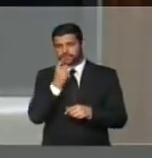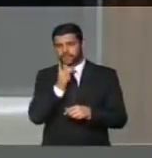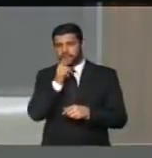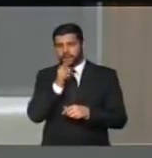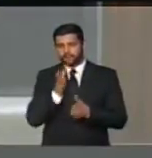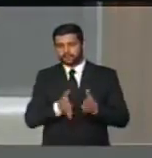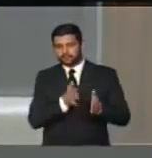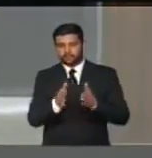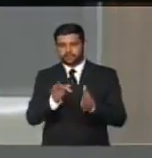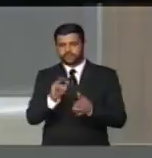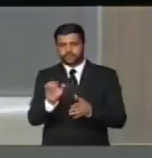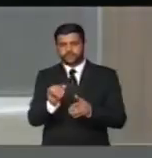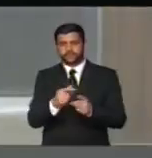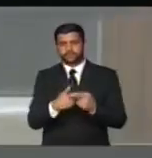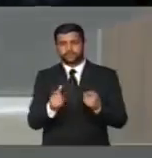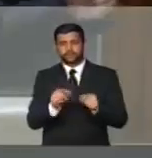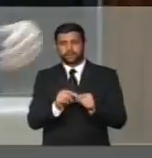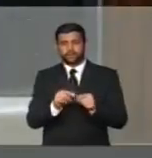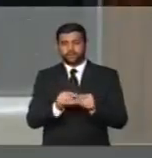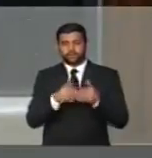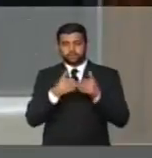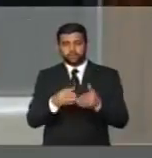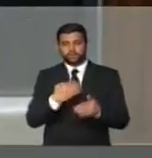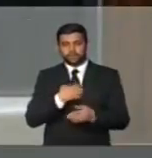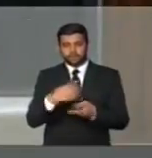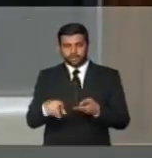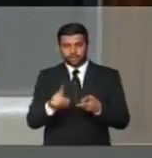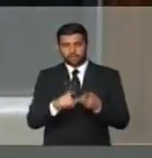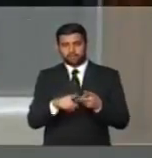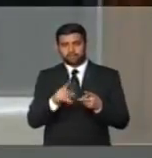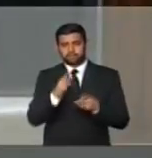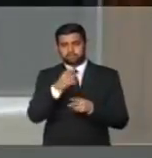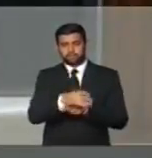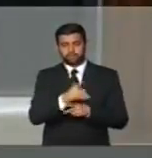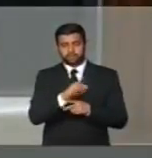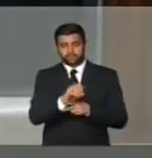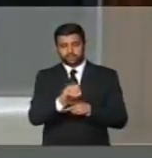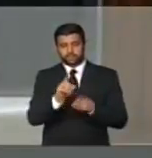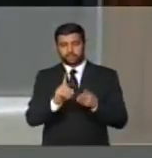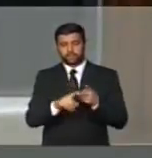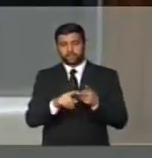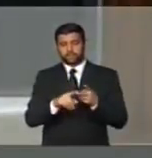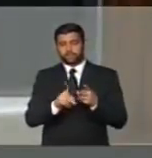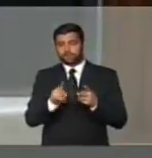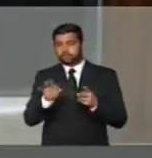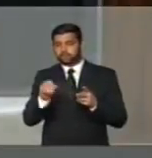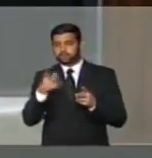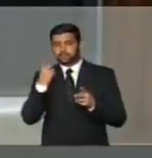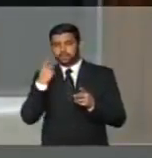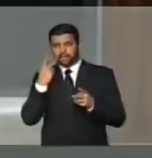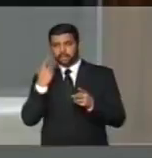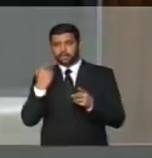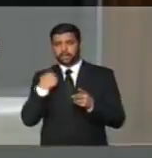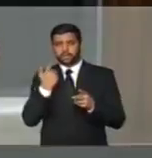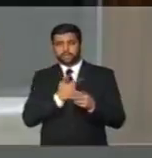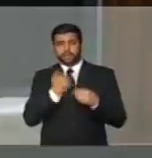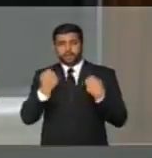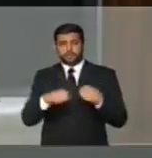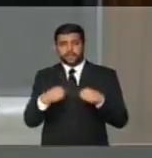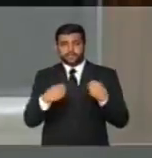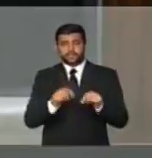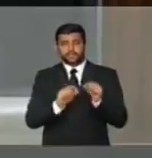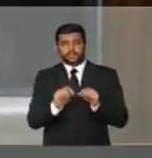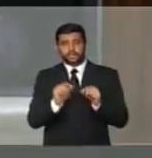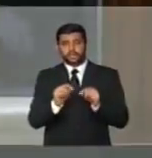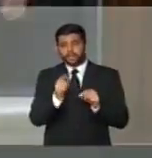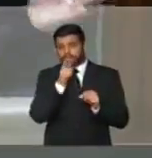ferrovia transnordestina para o Porto da Bahia, para o Porto de Pernambuco, para o Porto do Ceará. A gente precisa